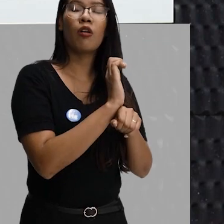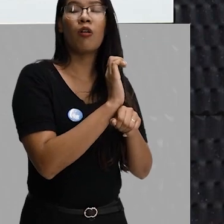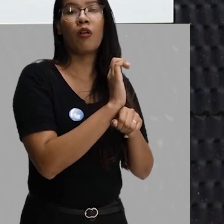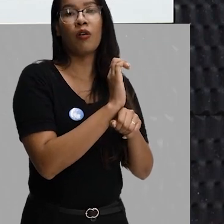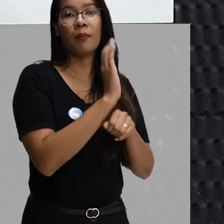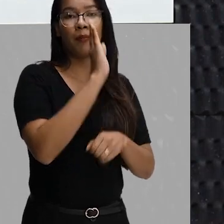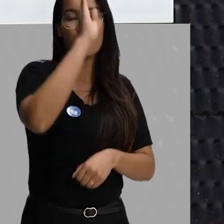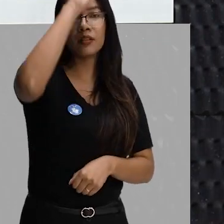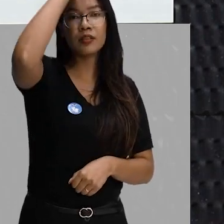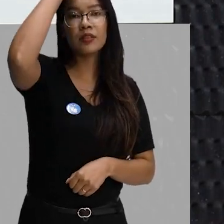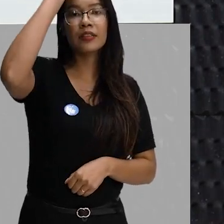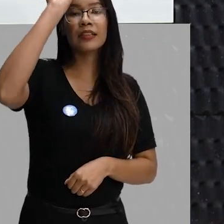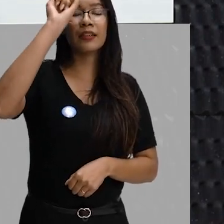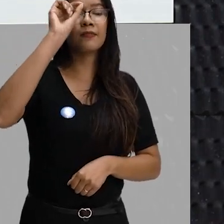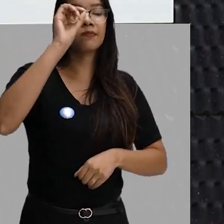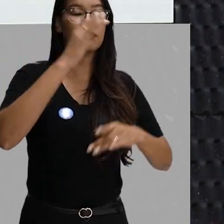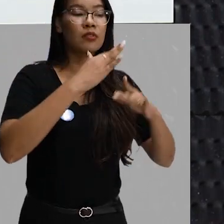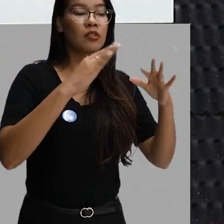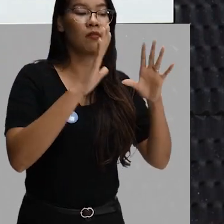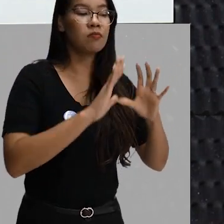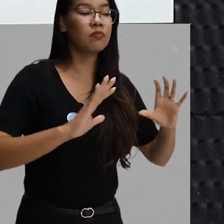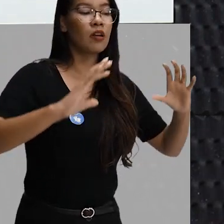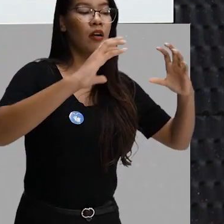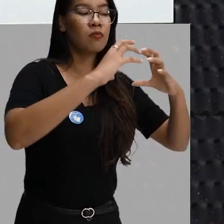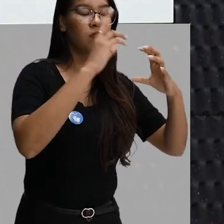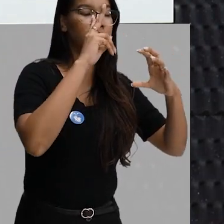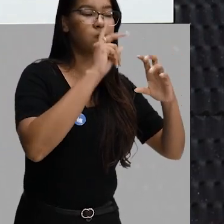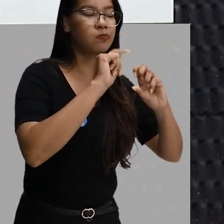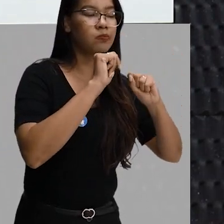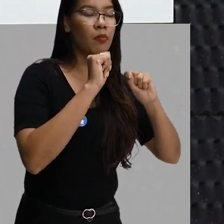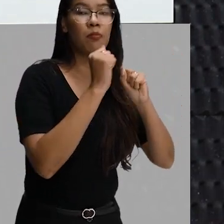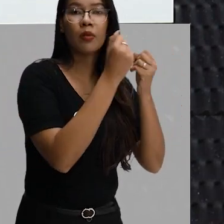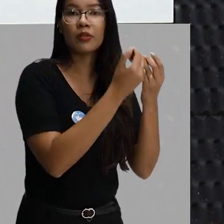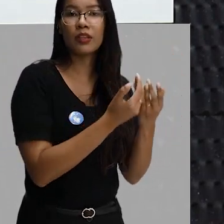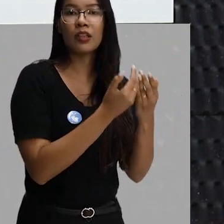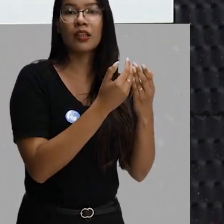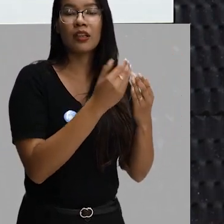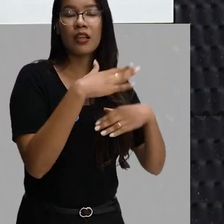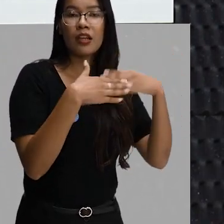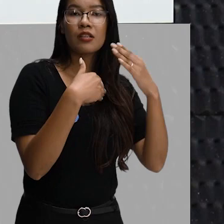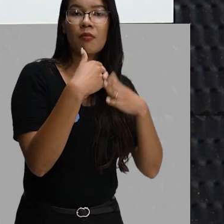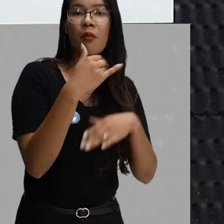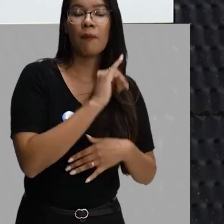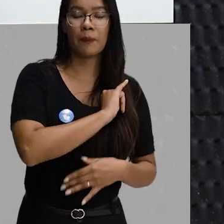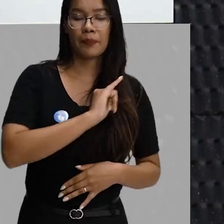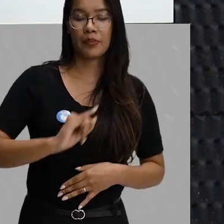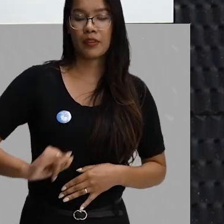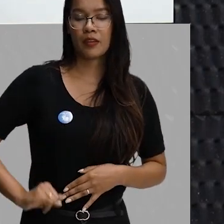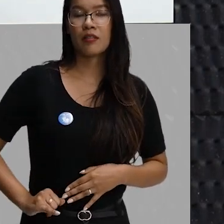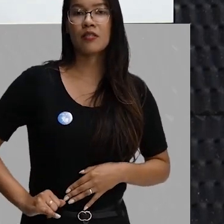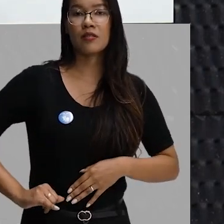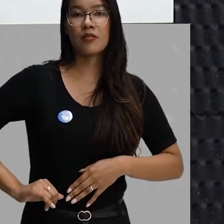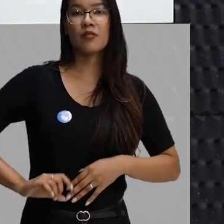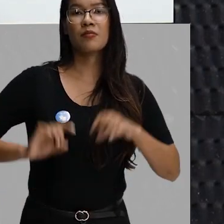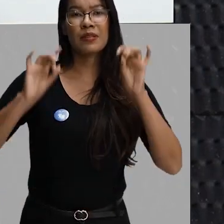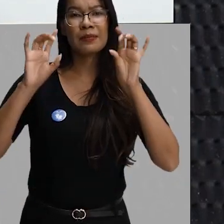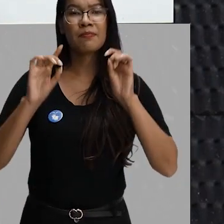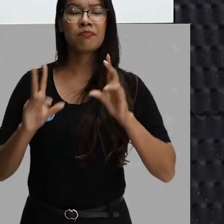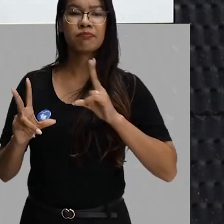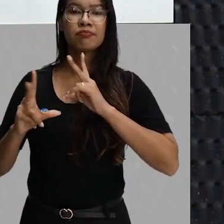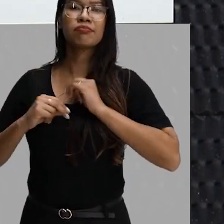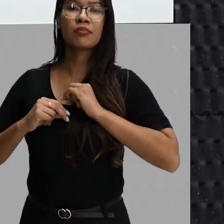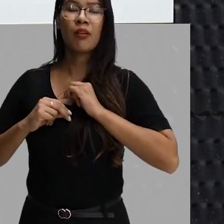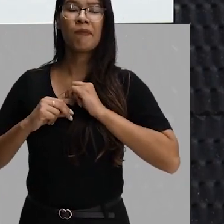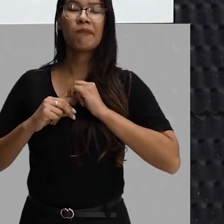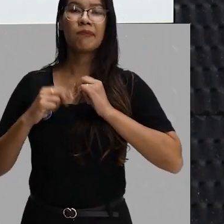que na verdade centraliza o poder nas mãos dos imperadores. Os imperadores passam a ser os principais personagens políticos, o